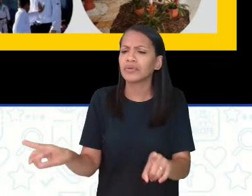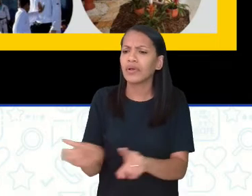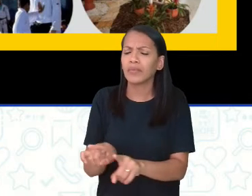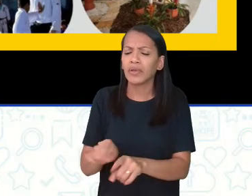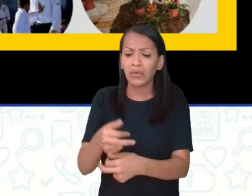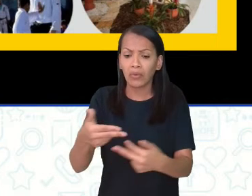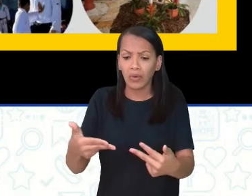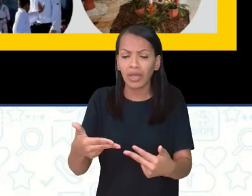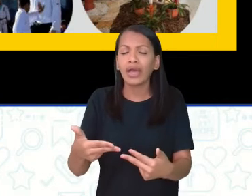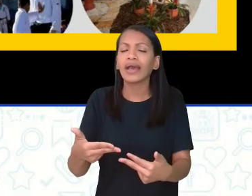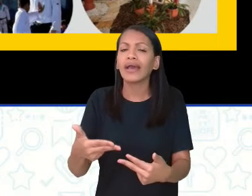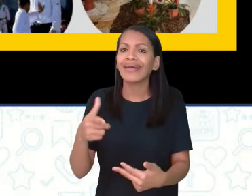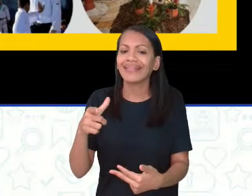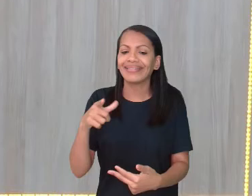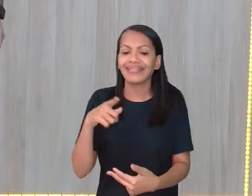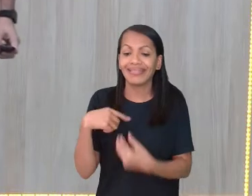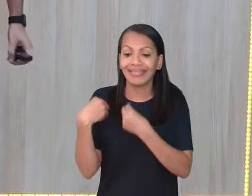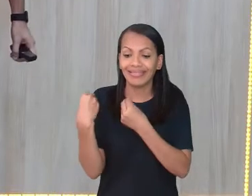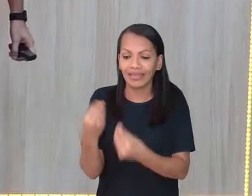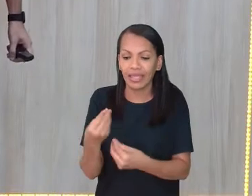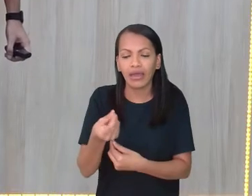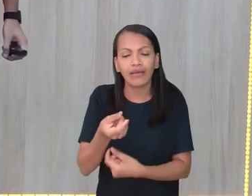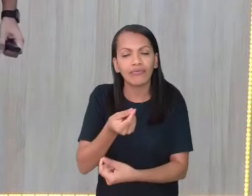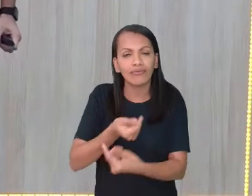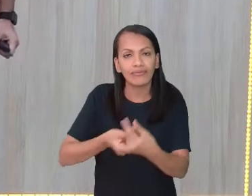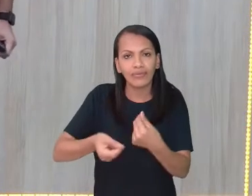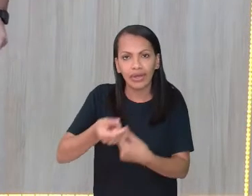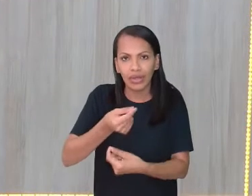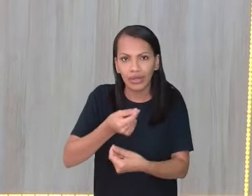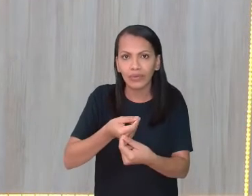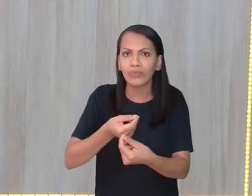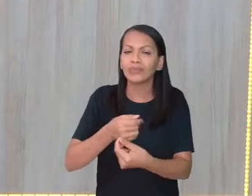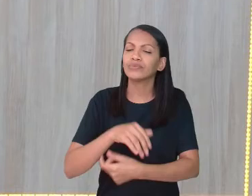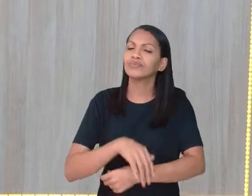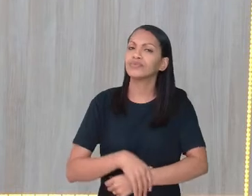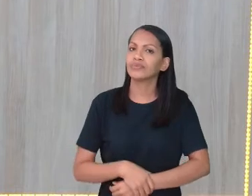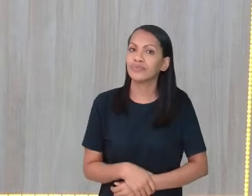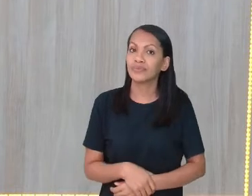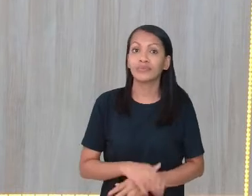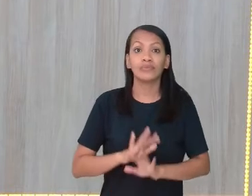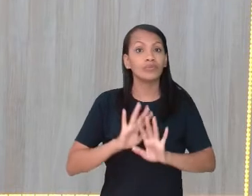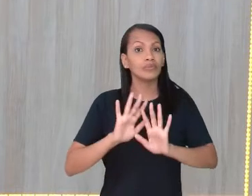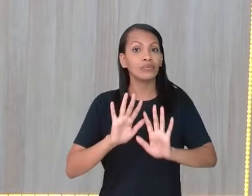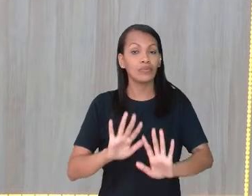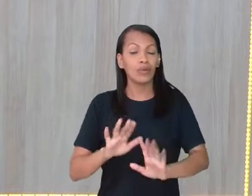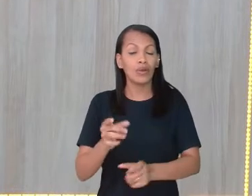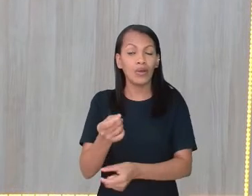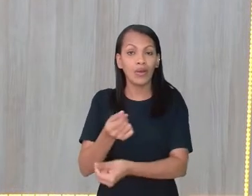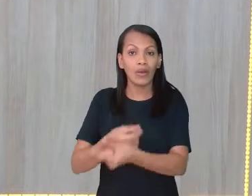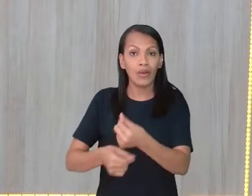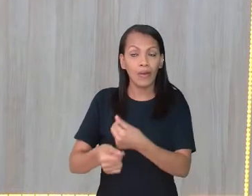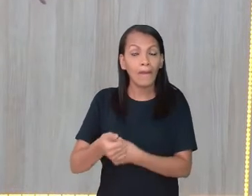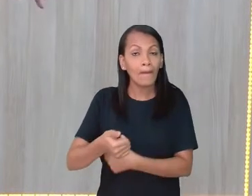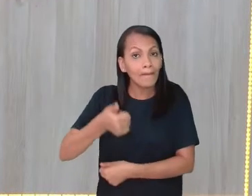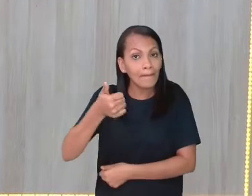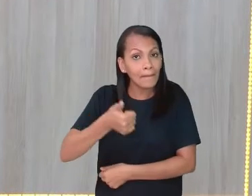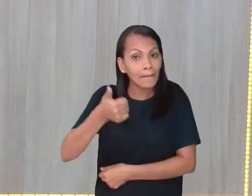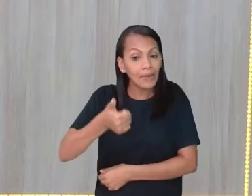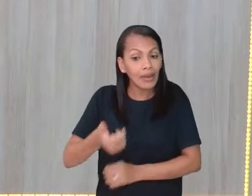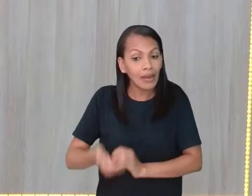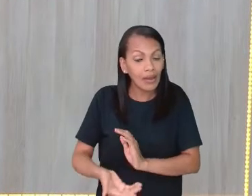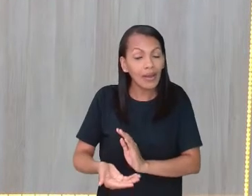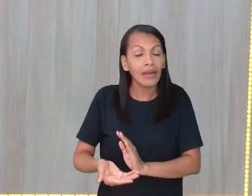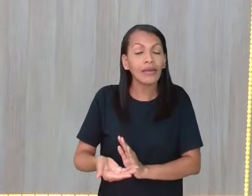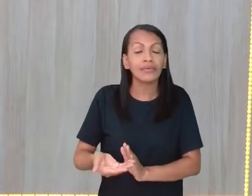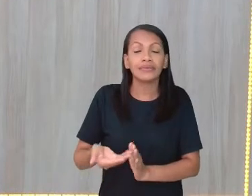rendimento. Então, vejam aí, os recursos públicos, eles prioritariamente, então, em primeiro lugar, antes de